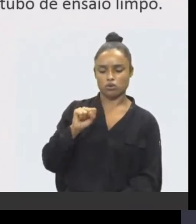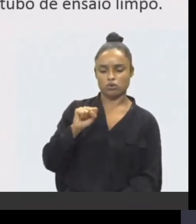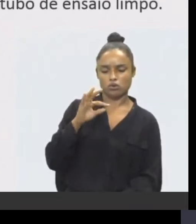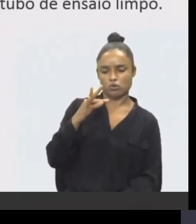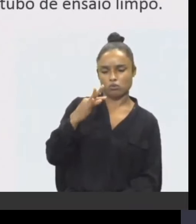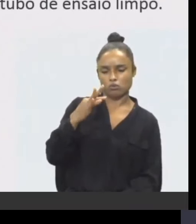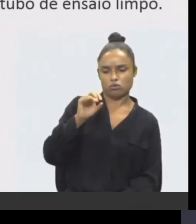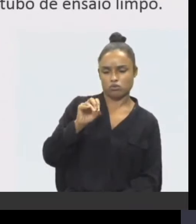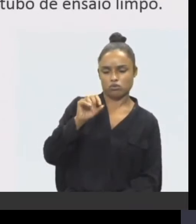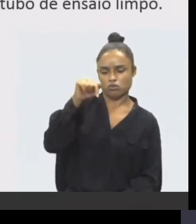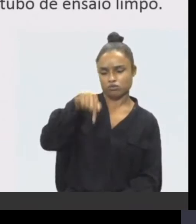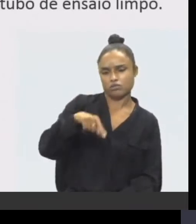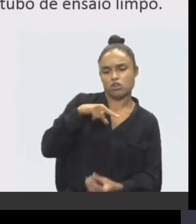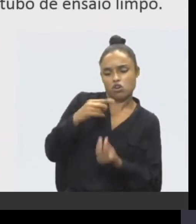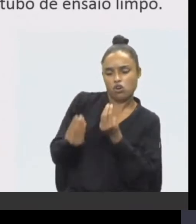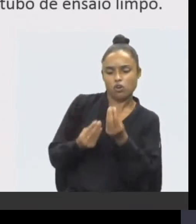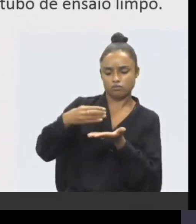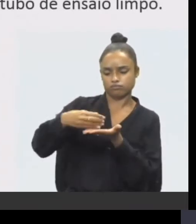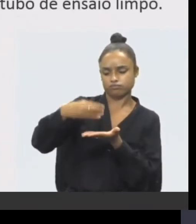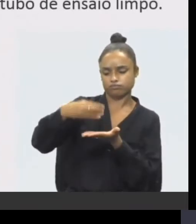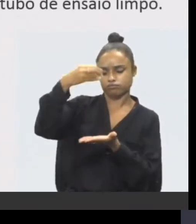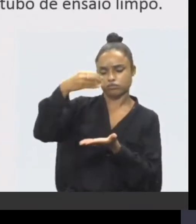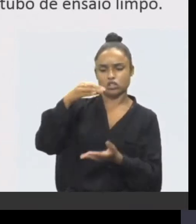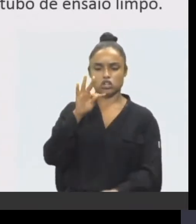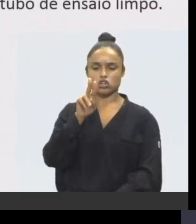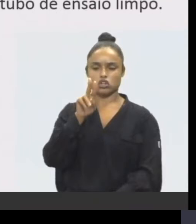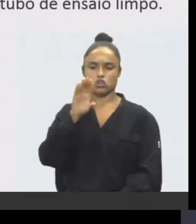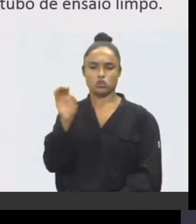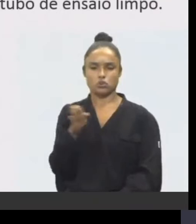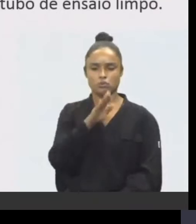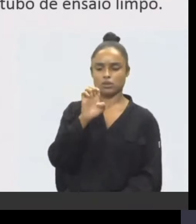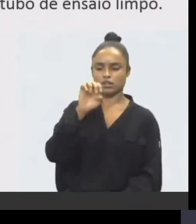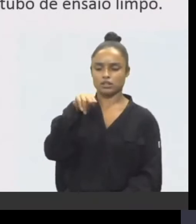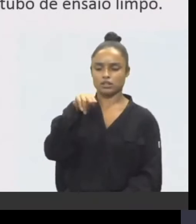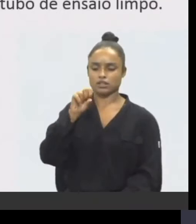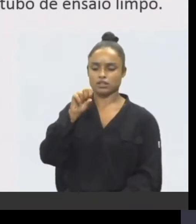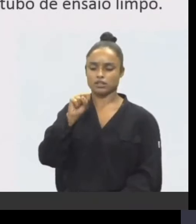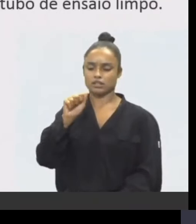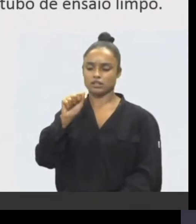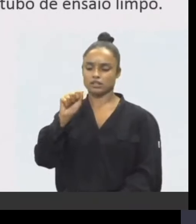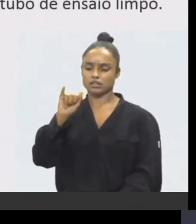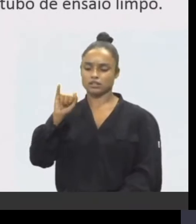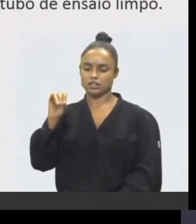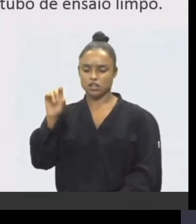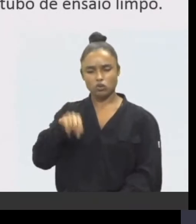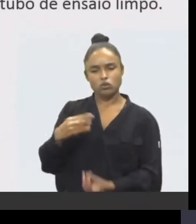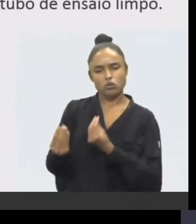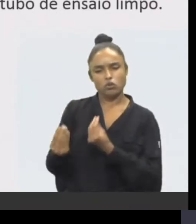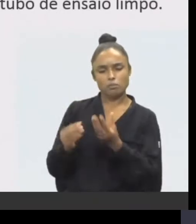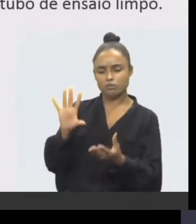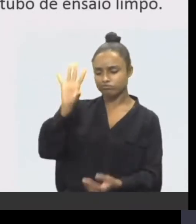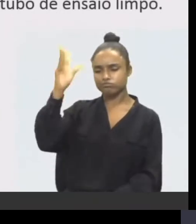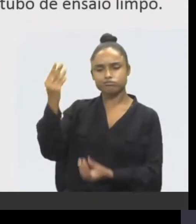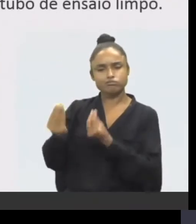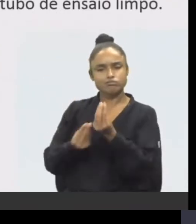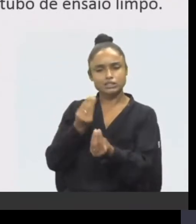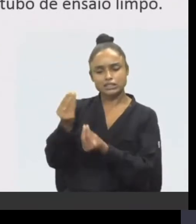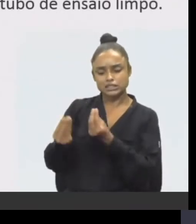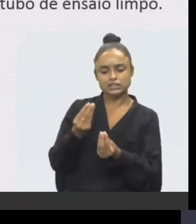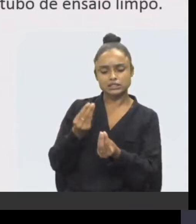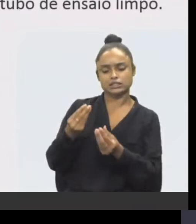esse tubo de ensaio, vamos observar e anotar o resultado que vai ocorrer. E depois nós vamos